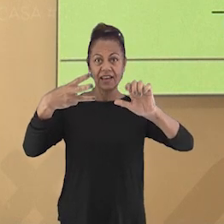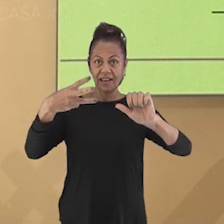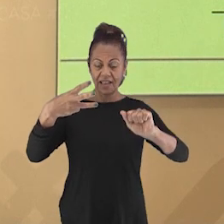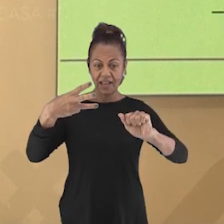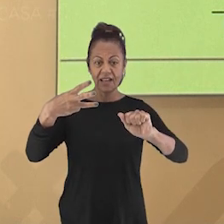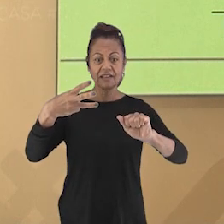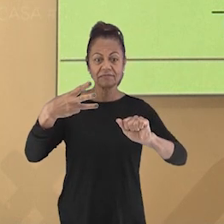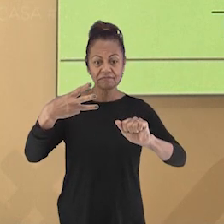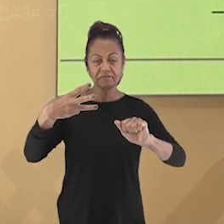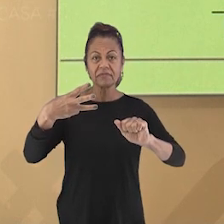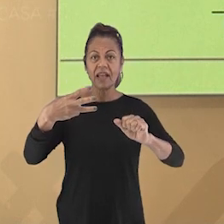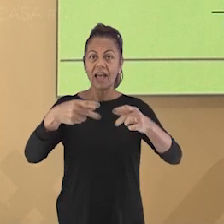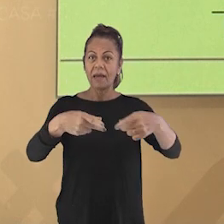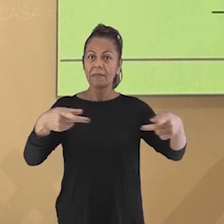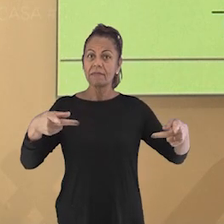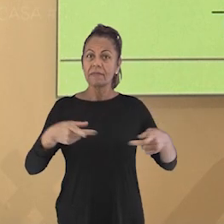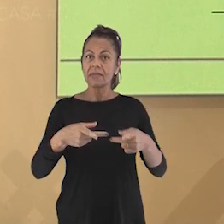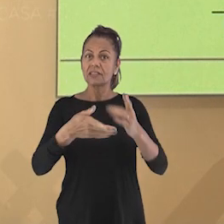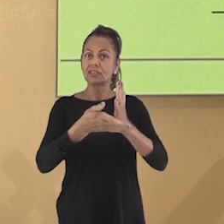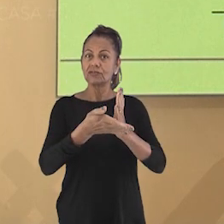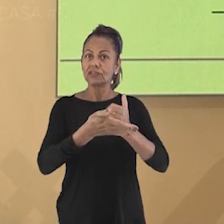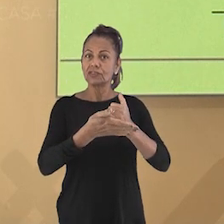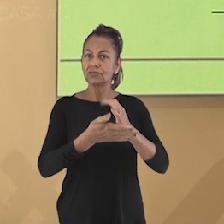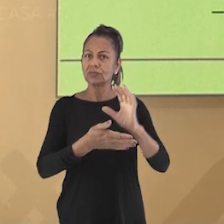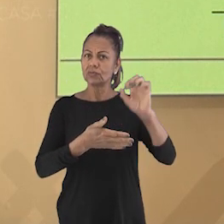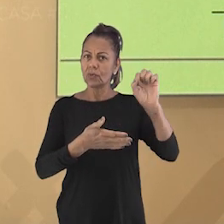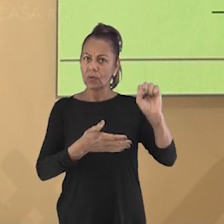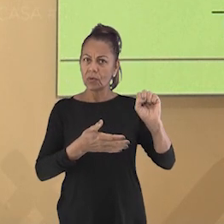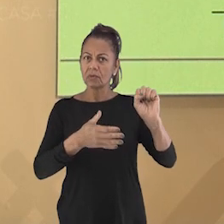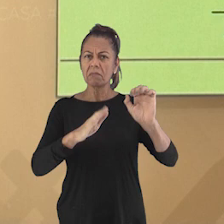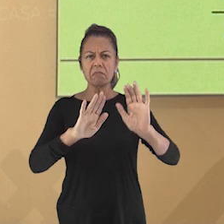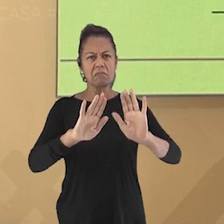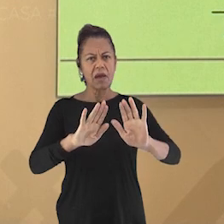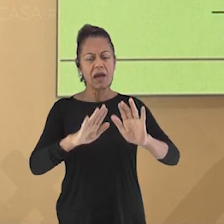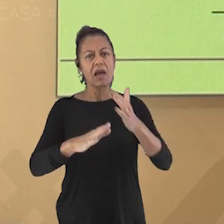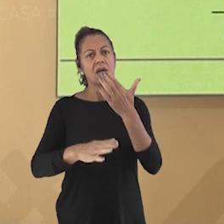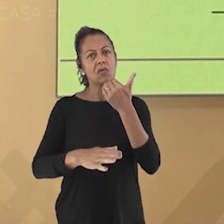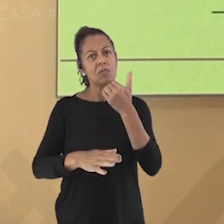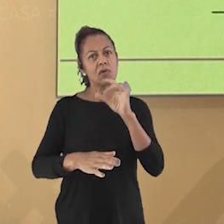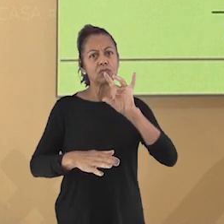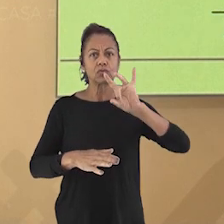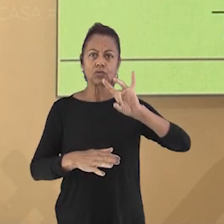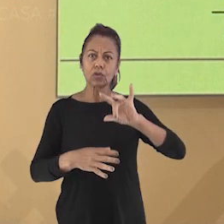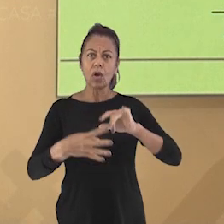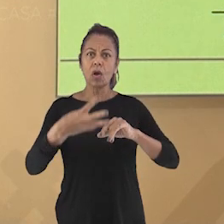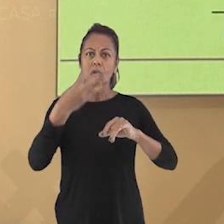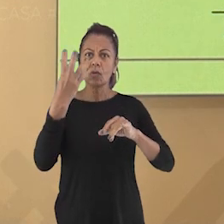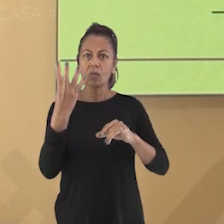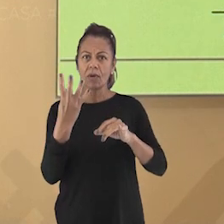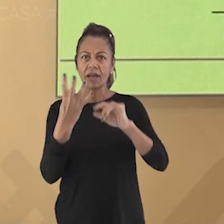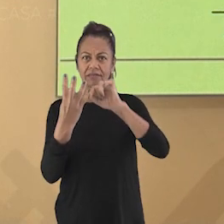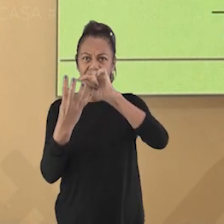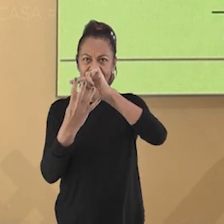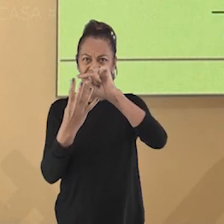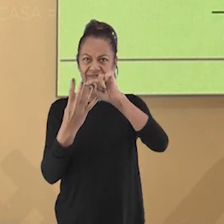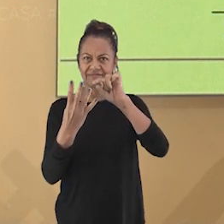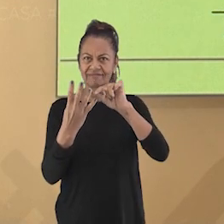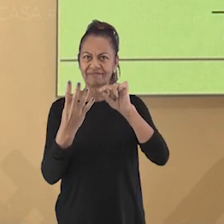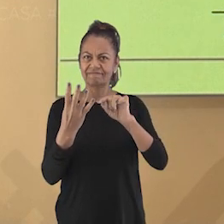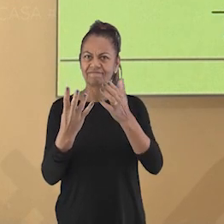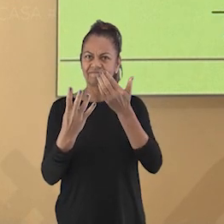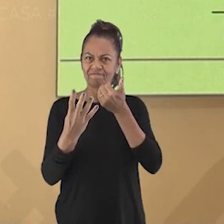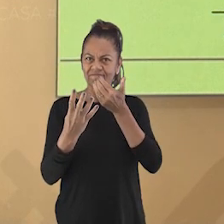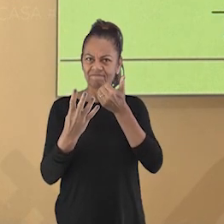apenas 4 pedaços. Então, nós podemos dizer que é 4 oitavos. O 8 significa, então,